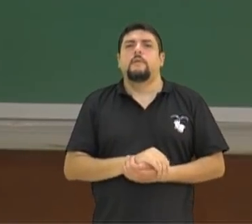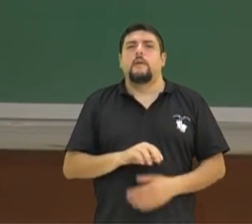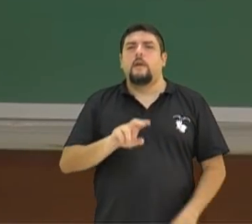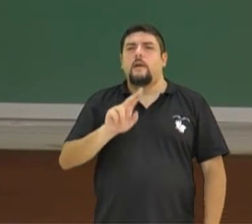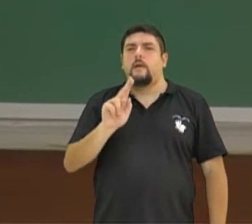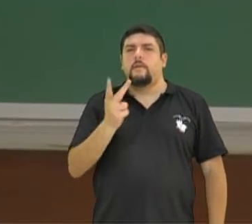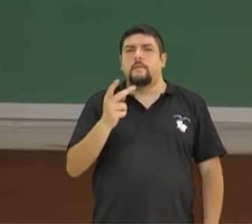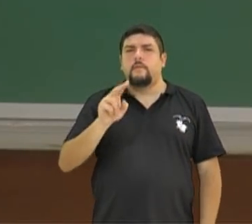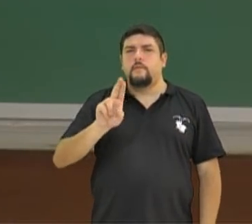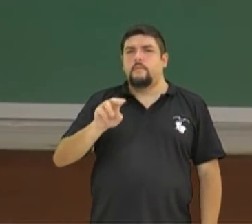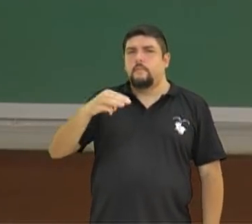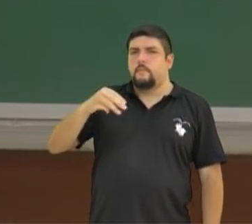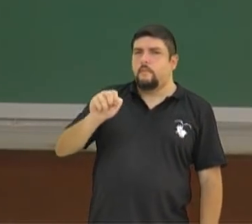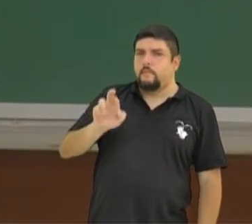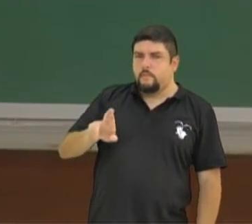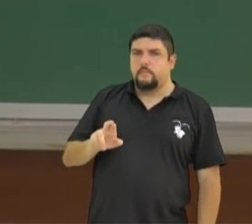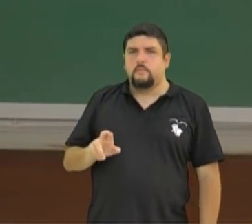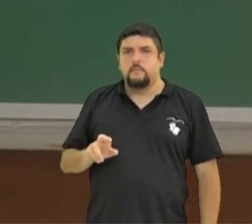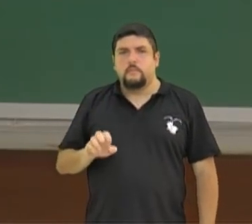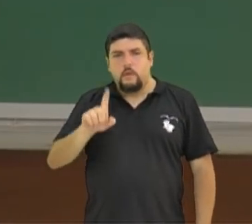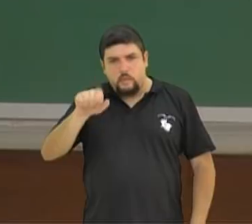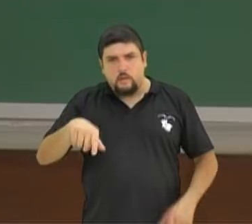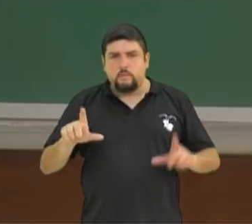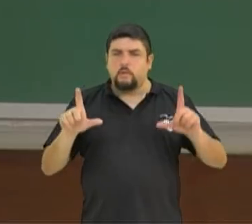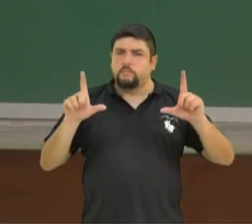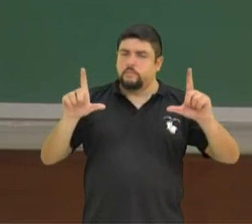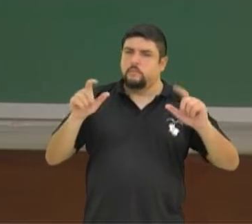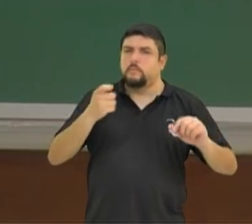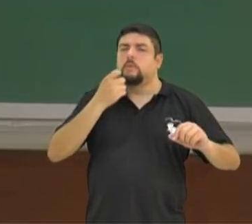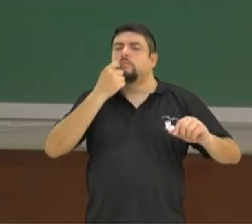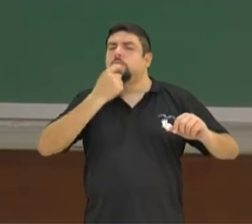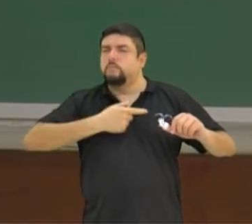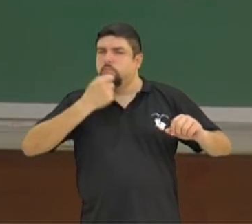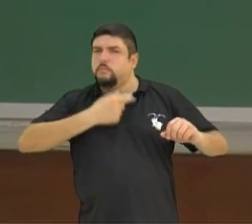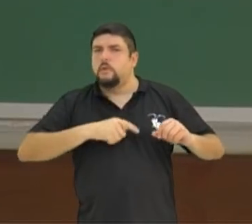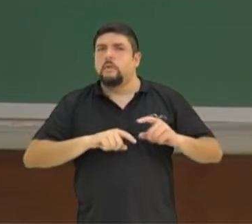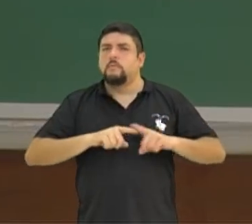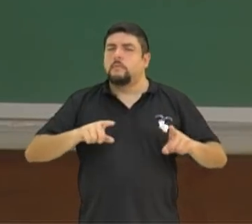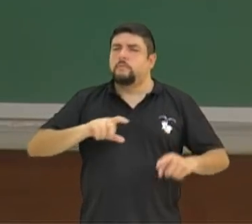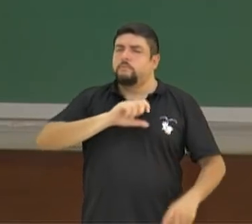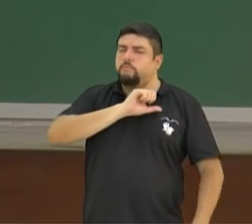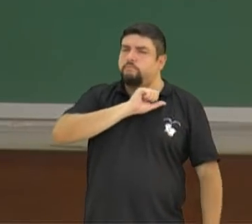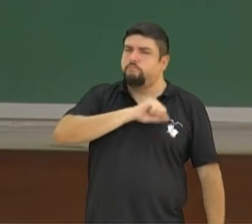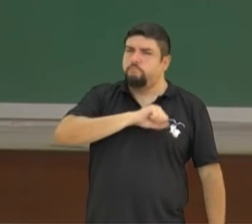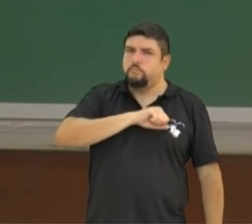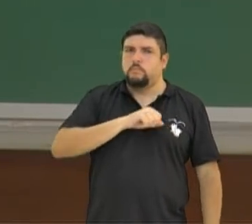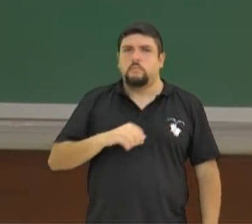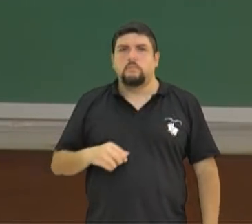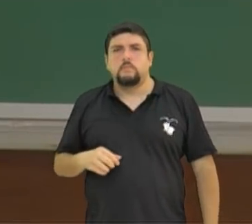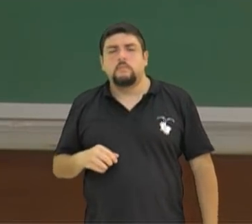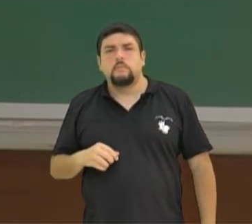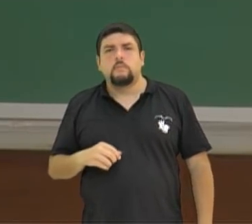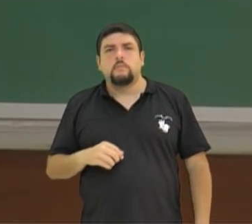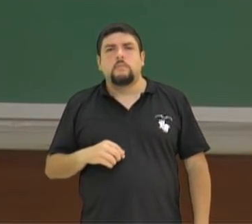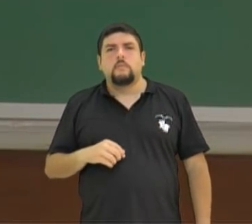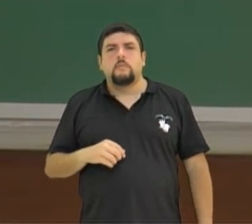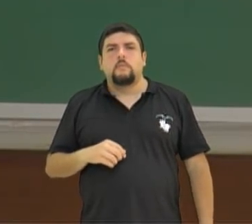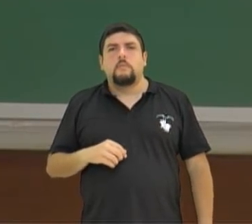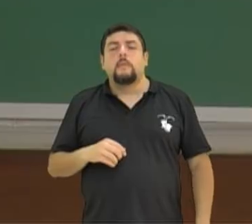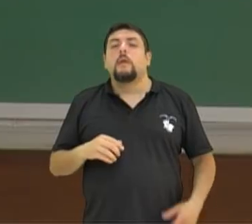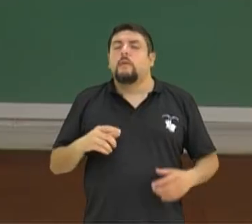dos elementos composicionais, né? De uma forma irônica também, né? Então a bala está sendo bem irônica ali.